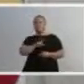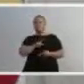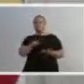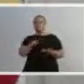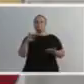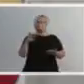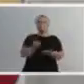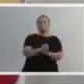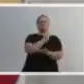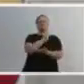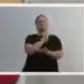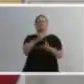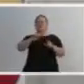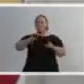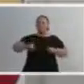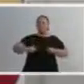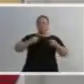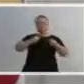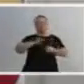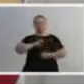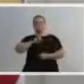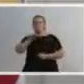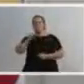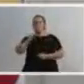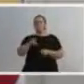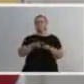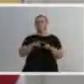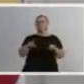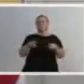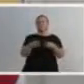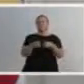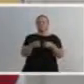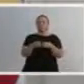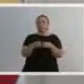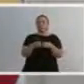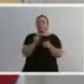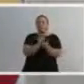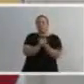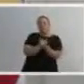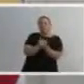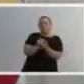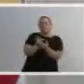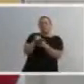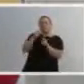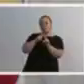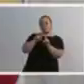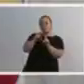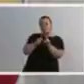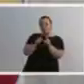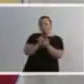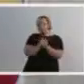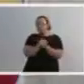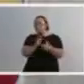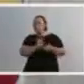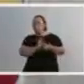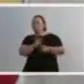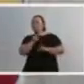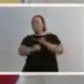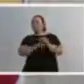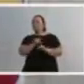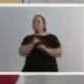desafios e essa equipe que entrou comigo há dois meses atrás mostrou que tem